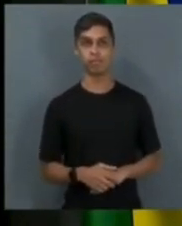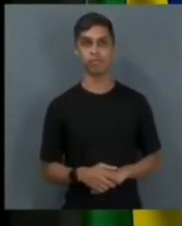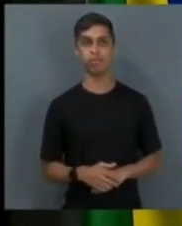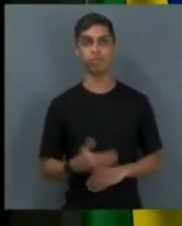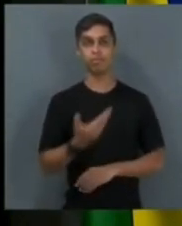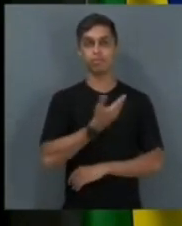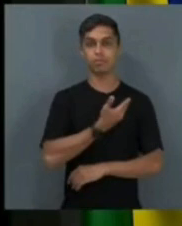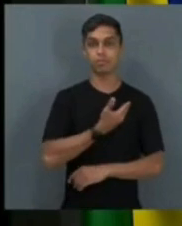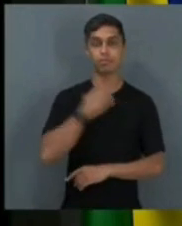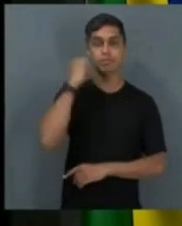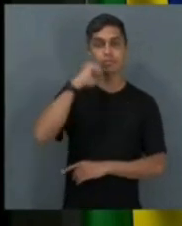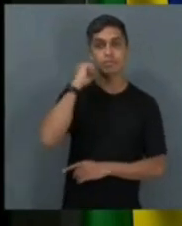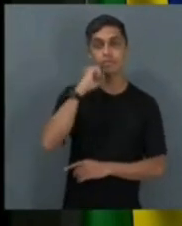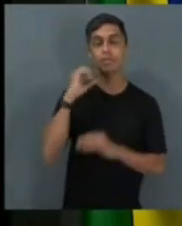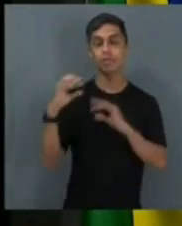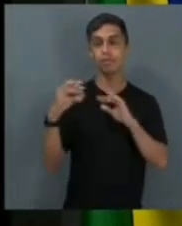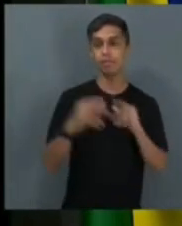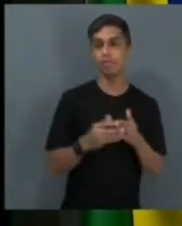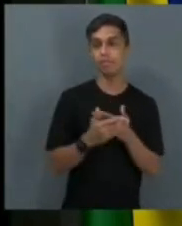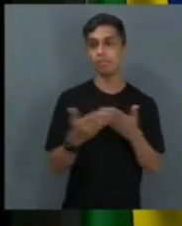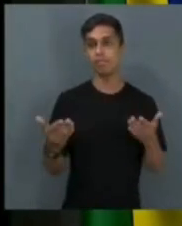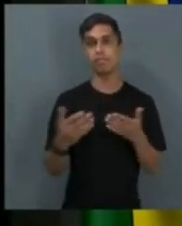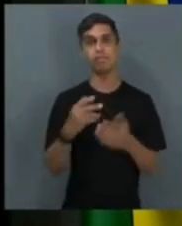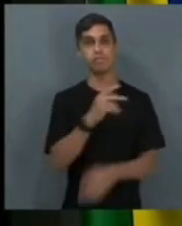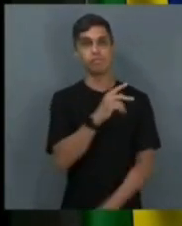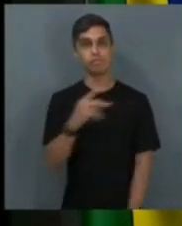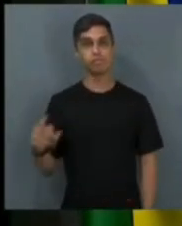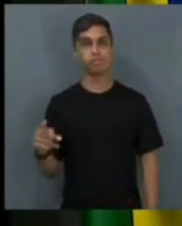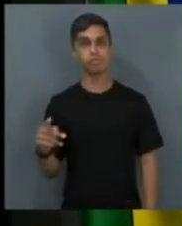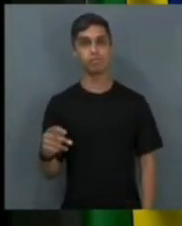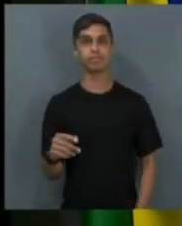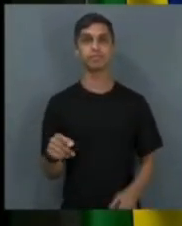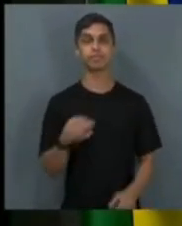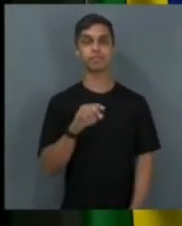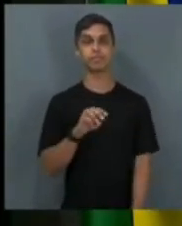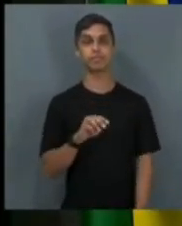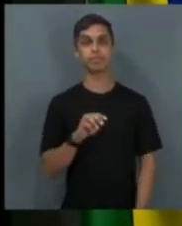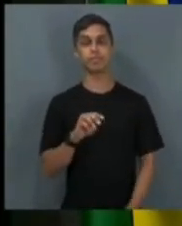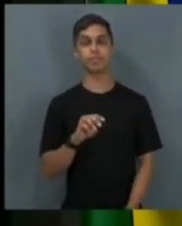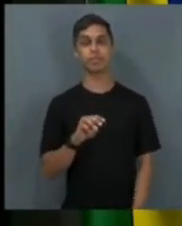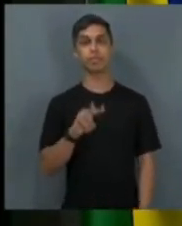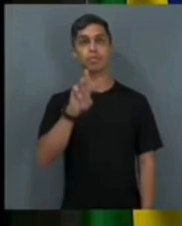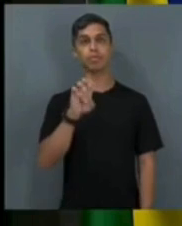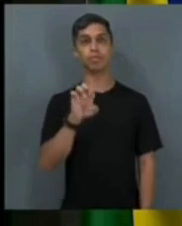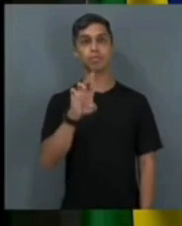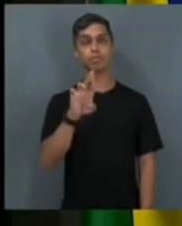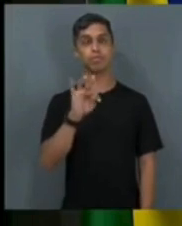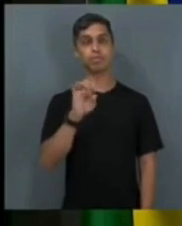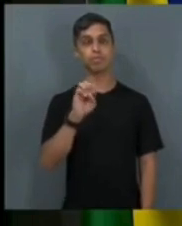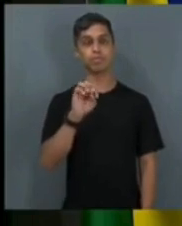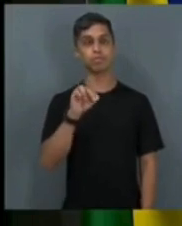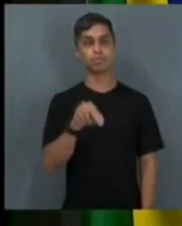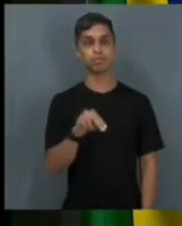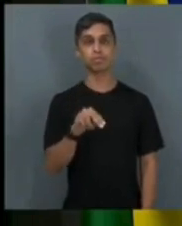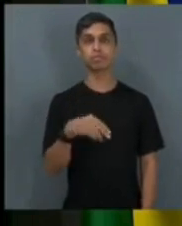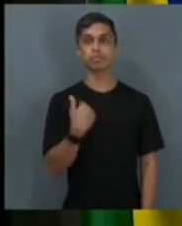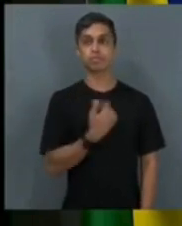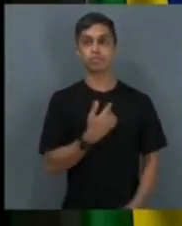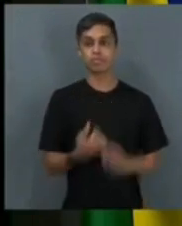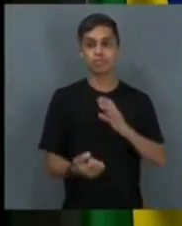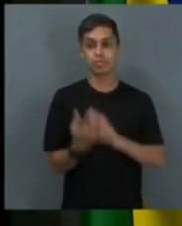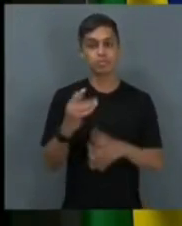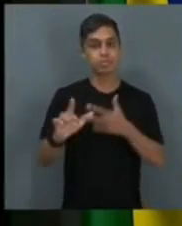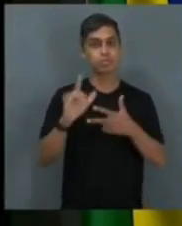Colegas senadores, colegas senadoras, presidente Everton, não estamos legislando apenas